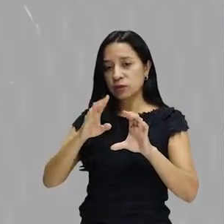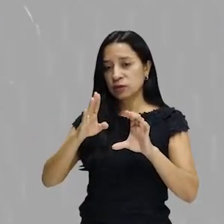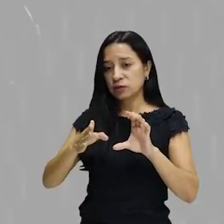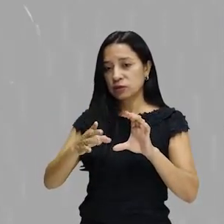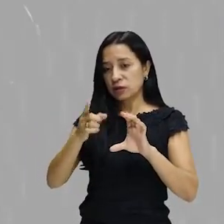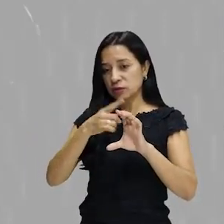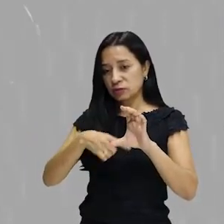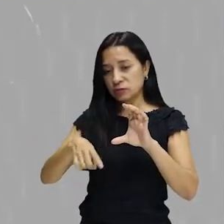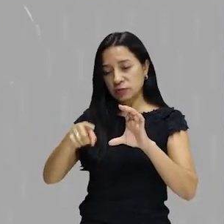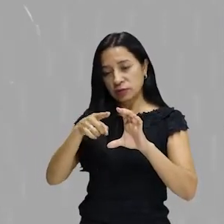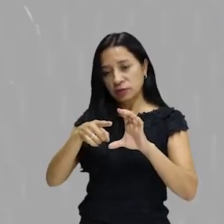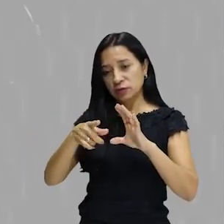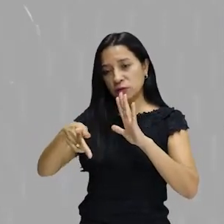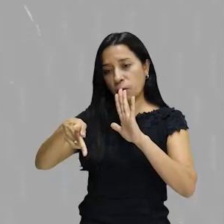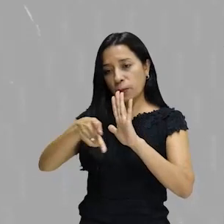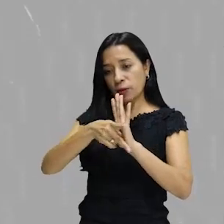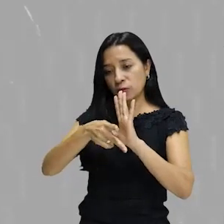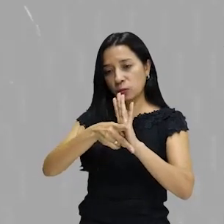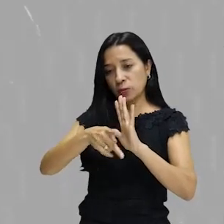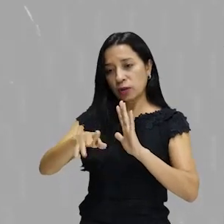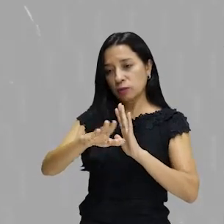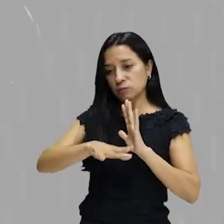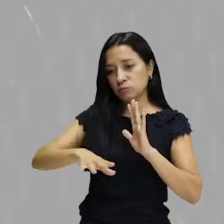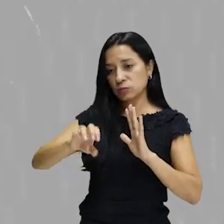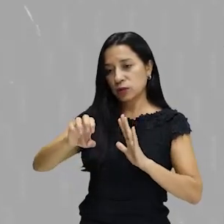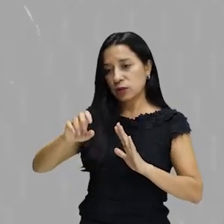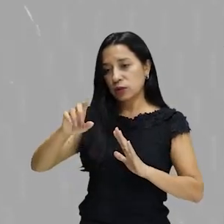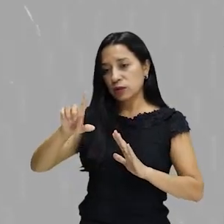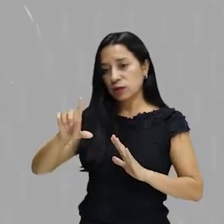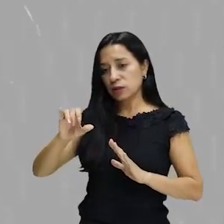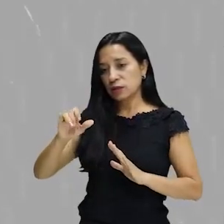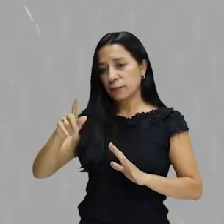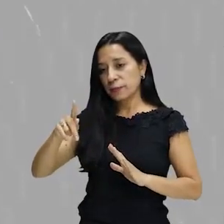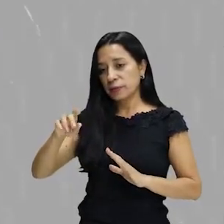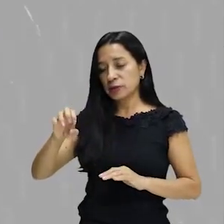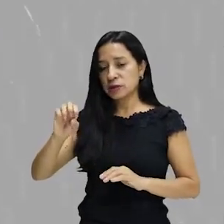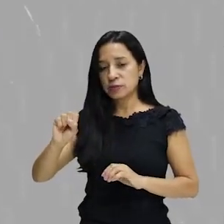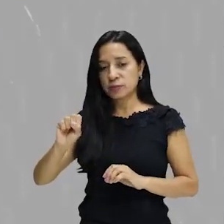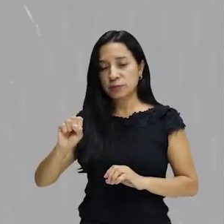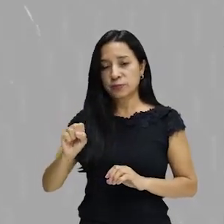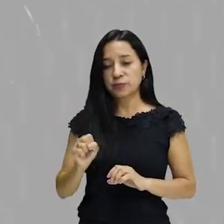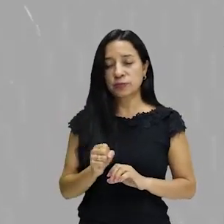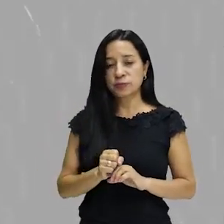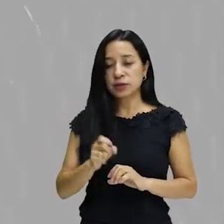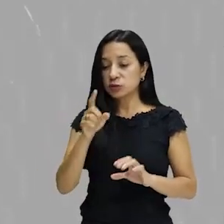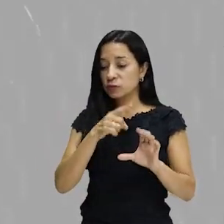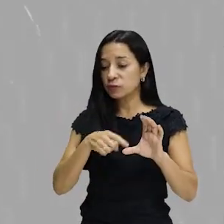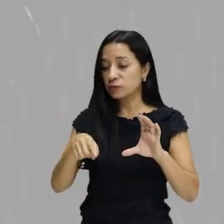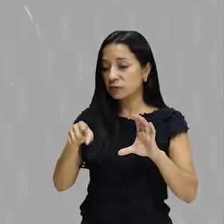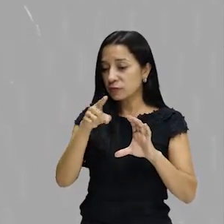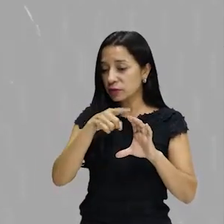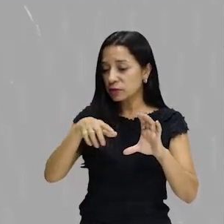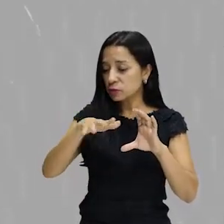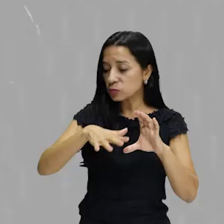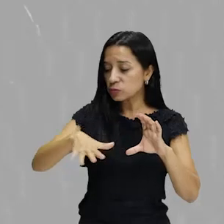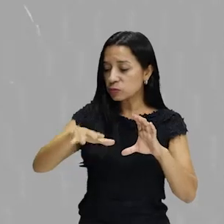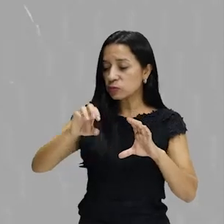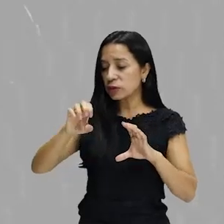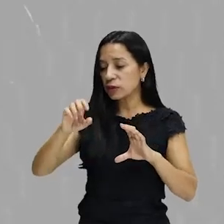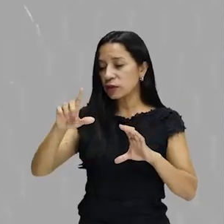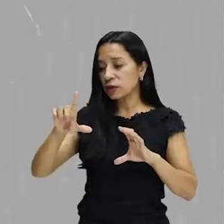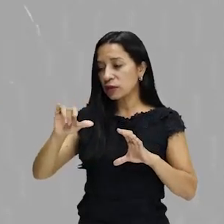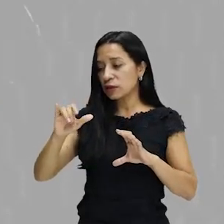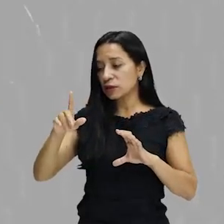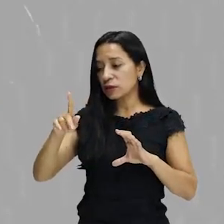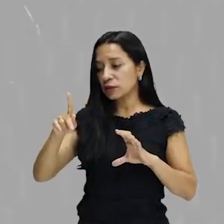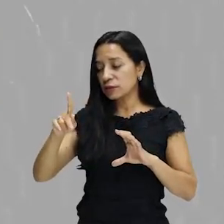um caso particular das elipses. Então, uma circunferência é um dos casos de uma elipse. É uma elipse